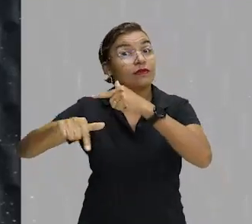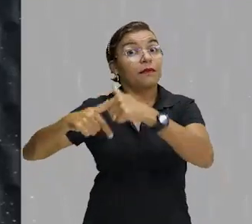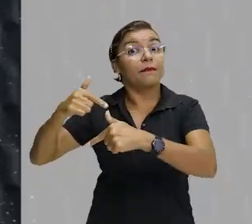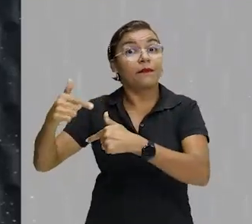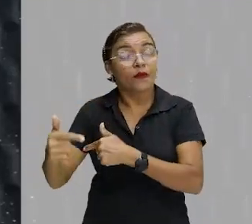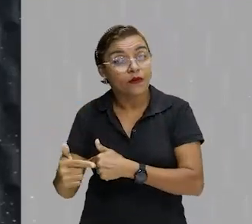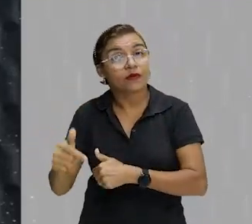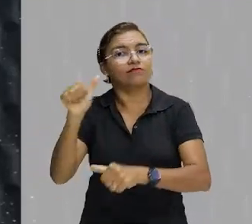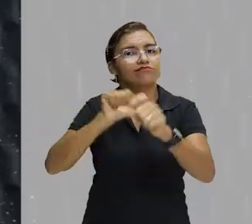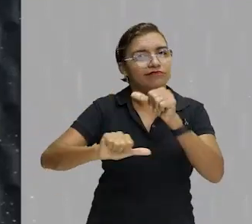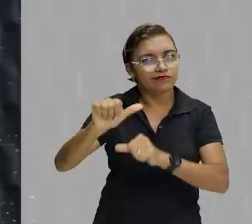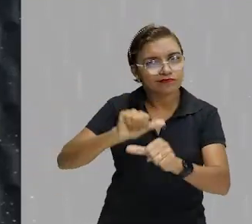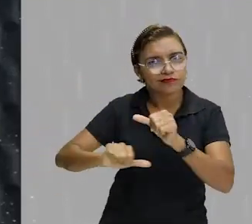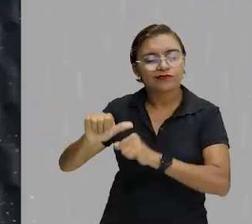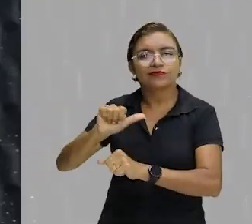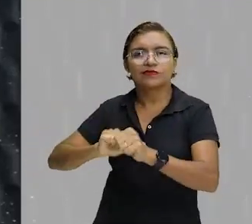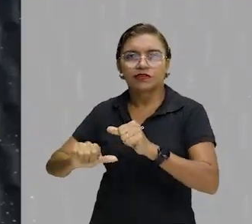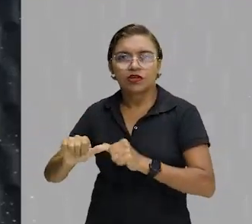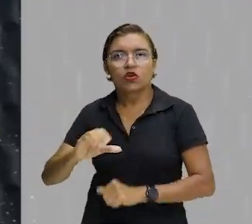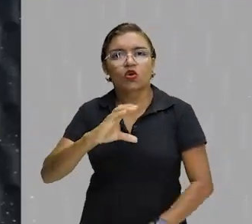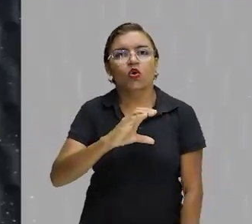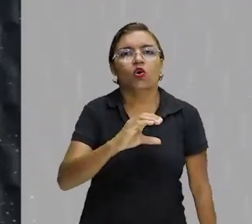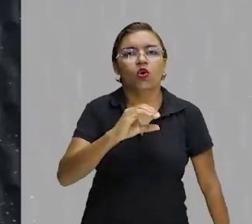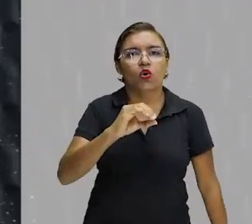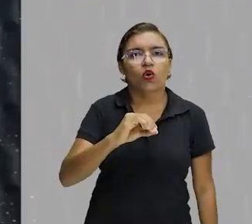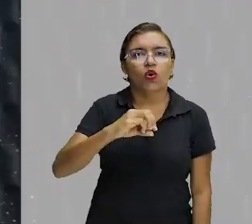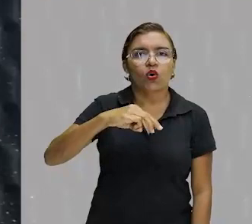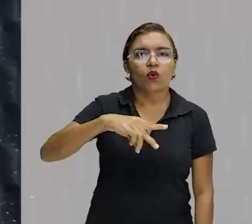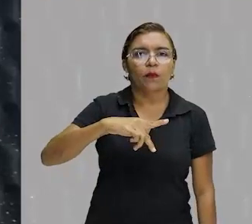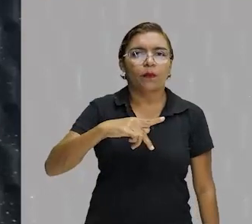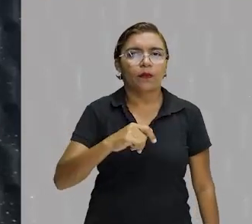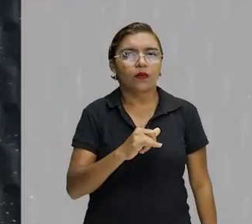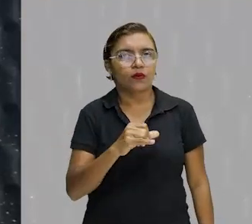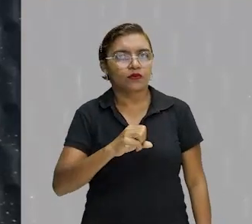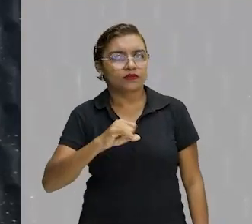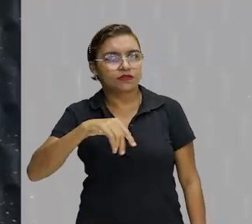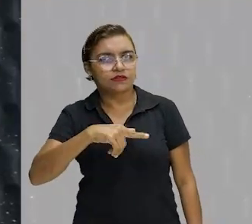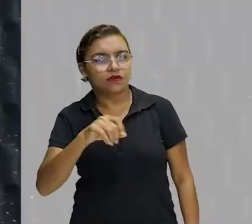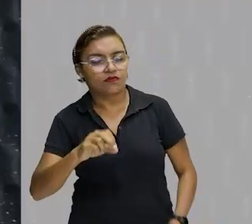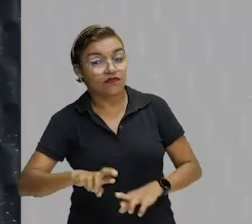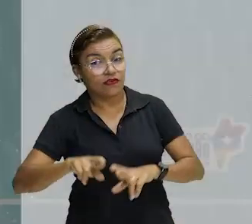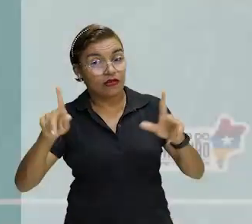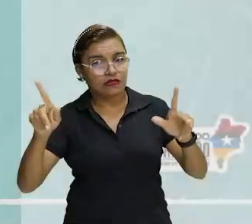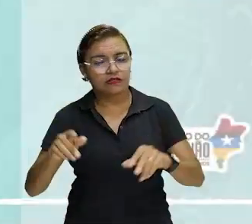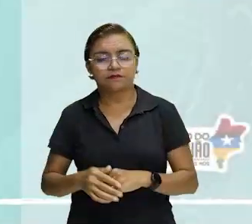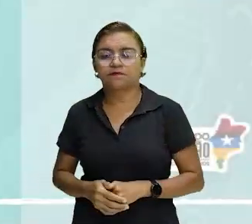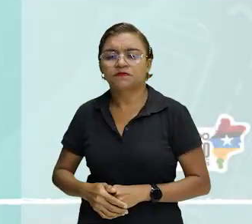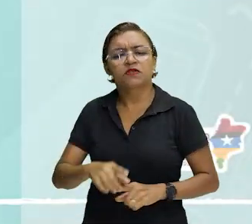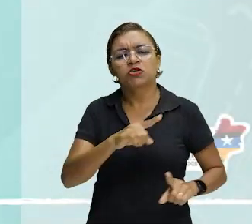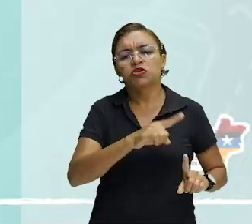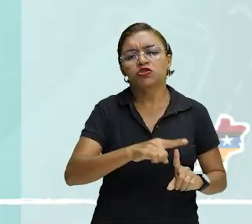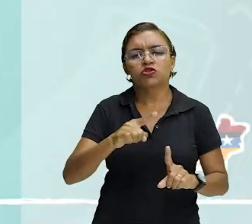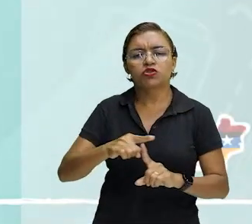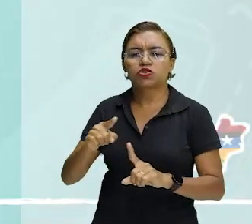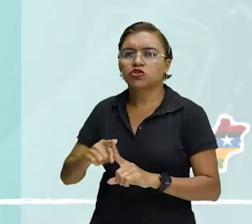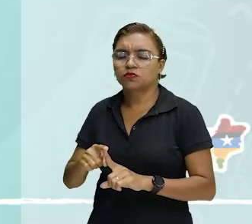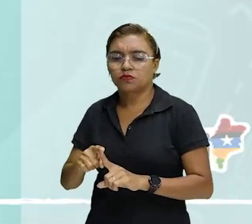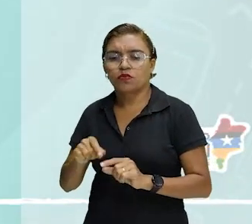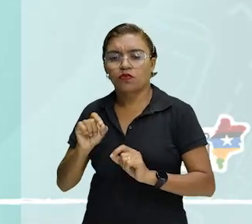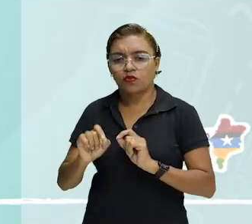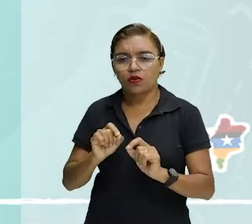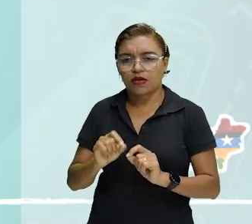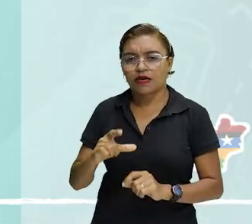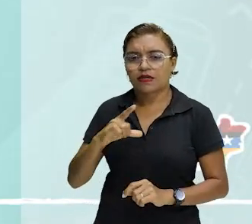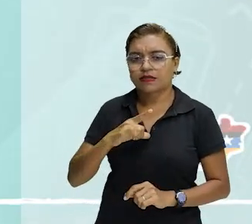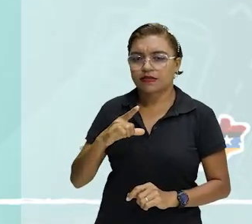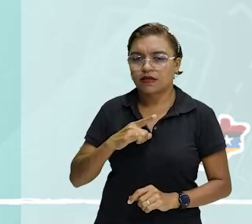a casa, eles foram fazendo composições diferentes. Tipos de ritmos constantes, eles seguem uma